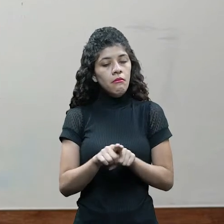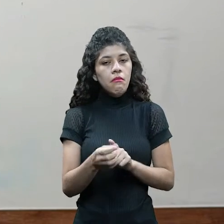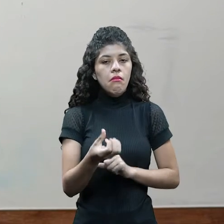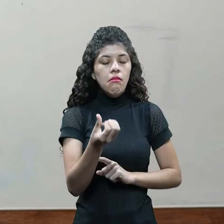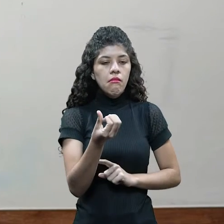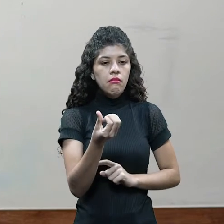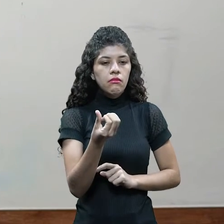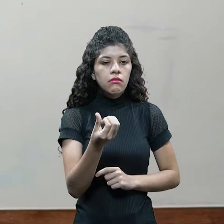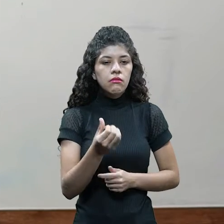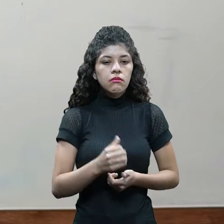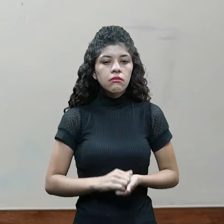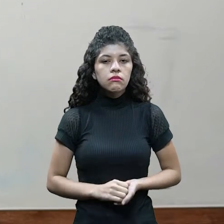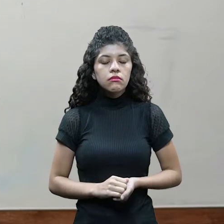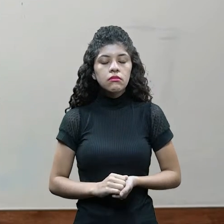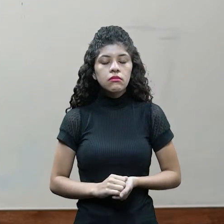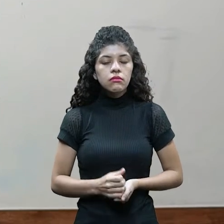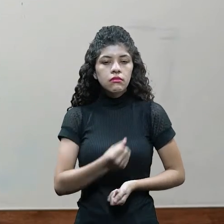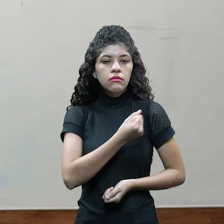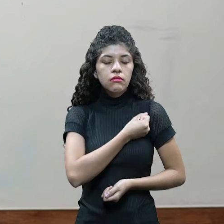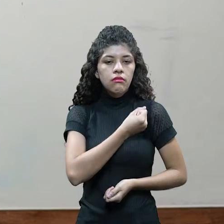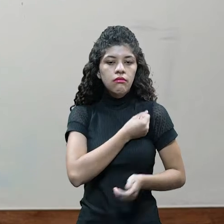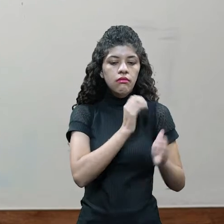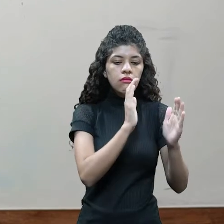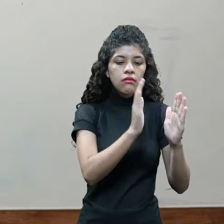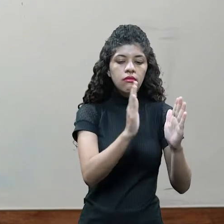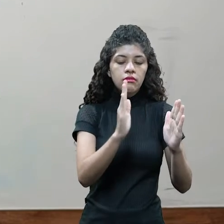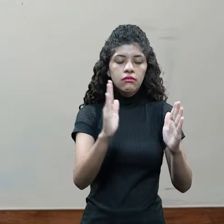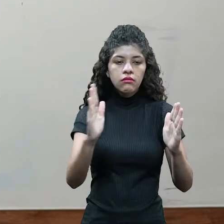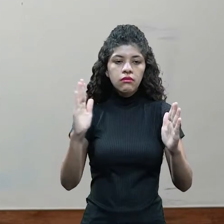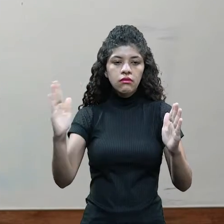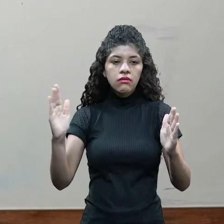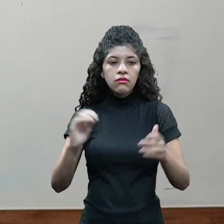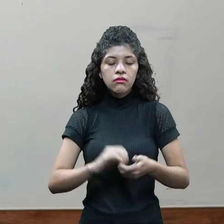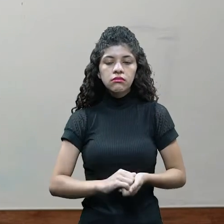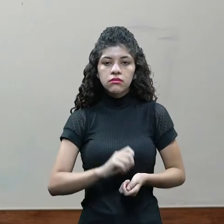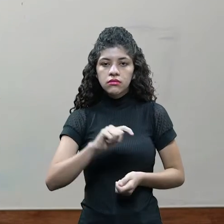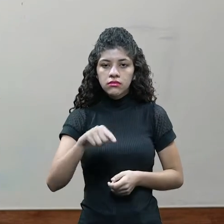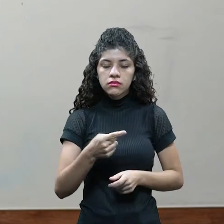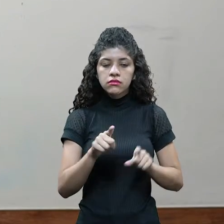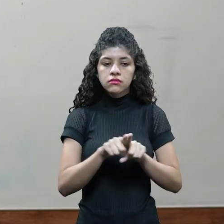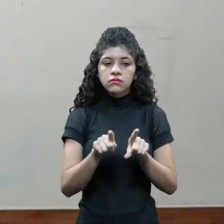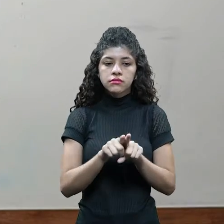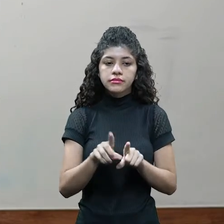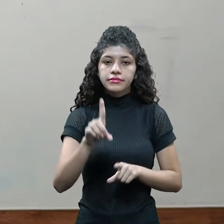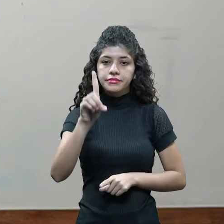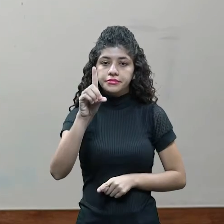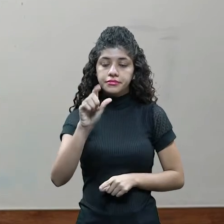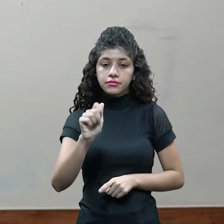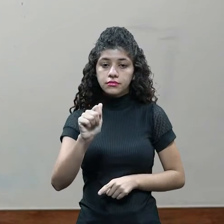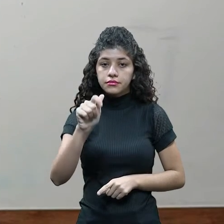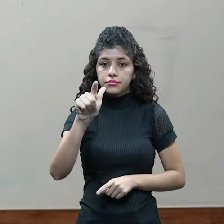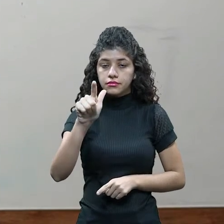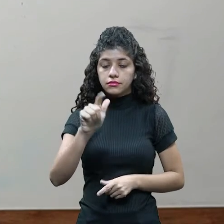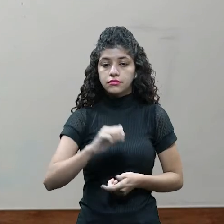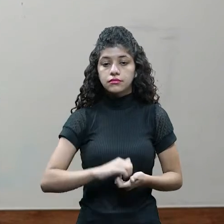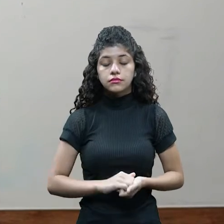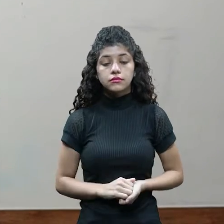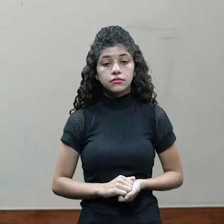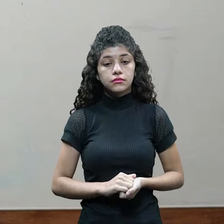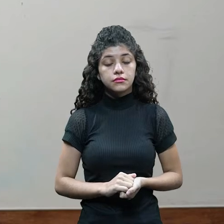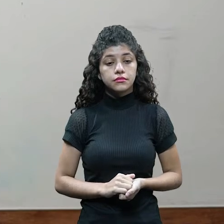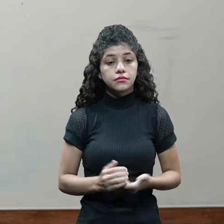Ou seja, um número em cada casa. Mas olha a vírgula bem aqui, ó. No decagrama, que é minha casa de partida. Qual vai ser o